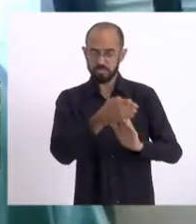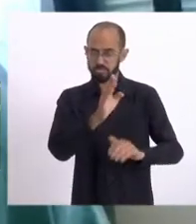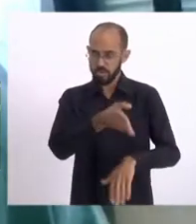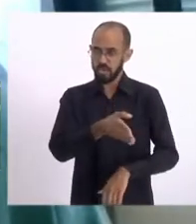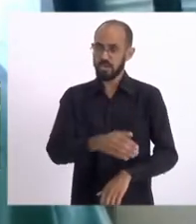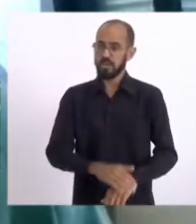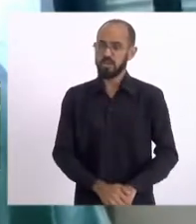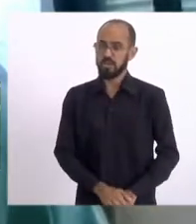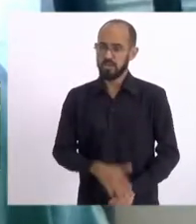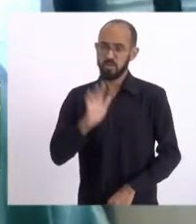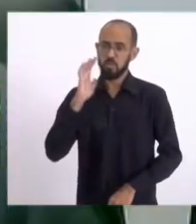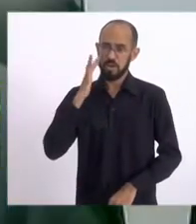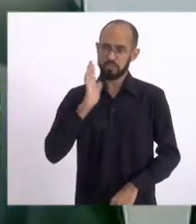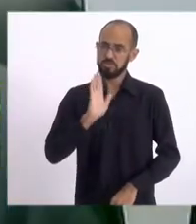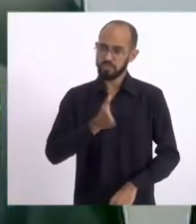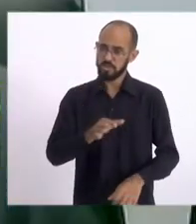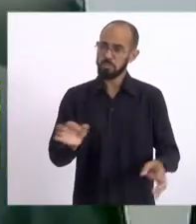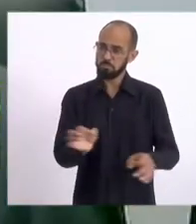Eu acho que é lei.